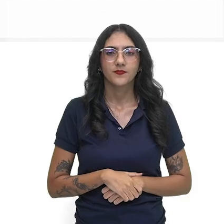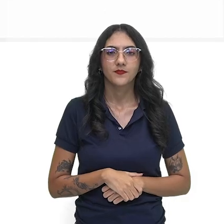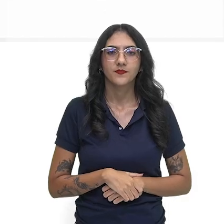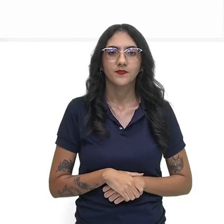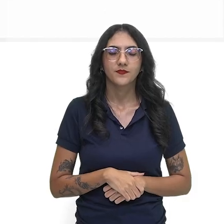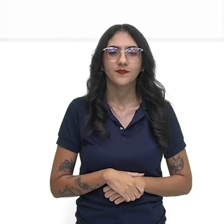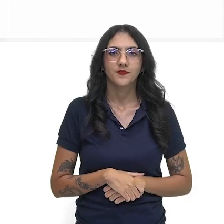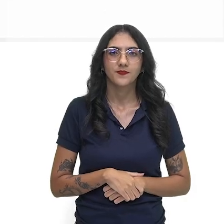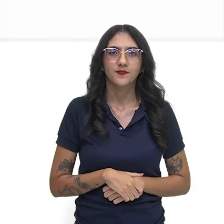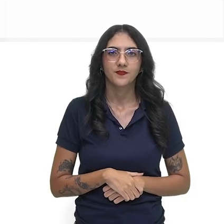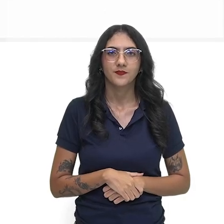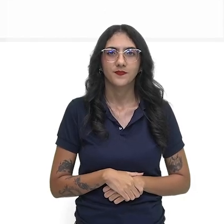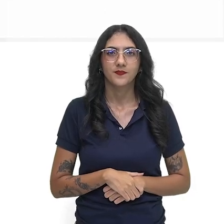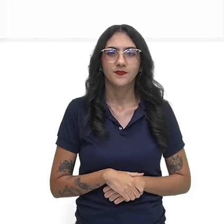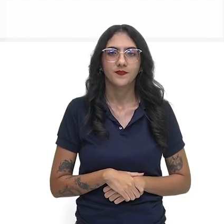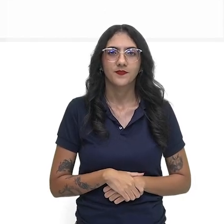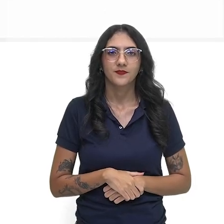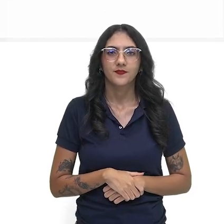científica.